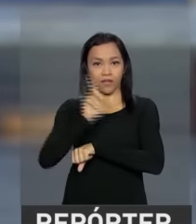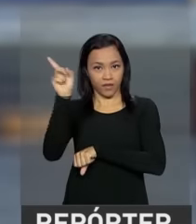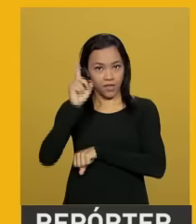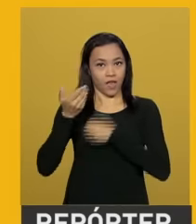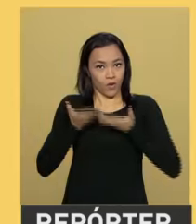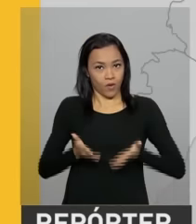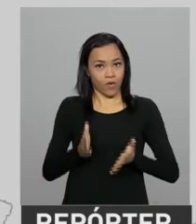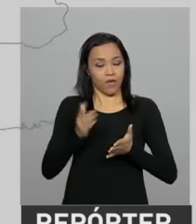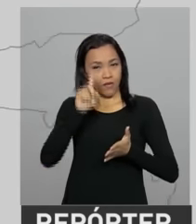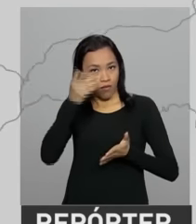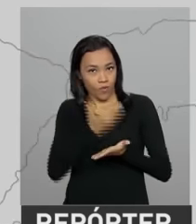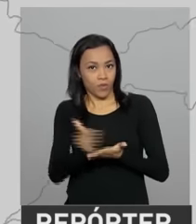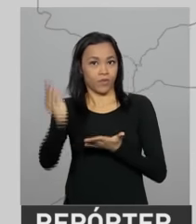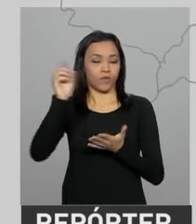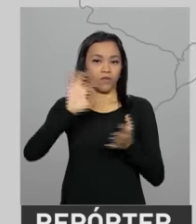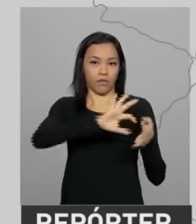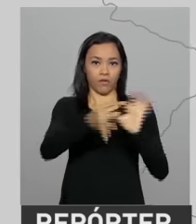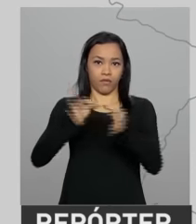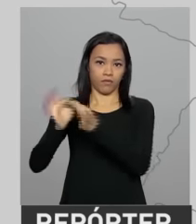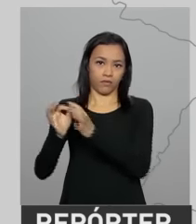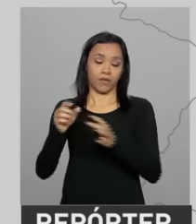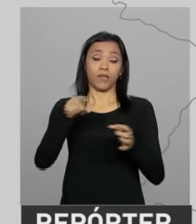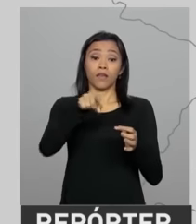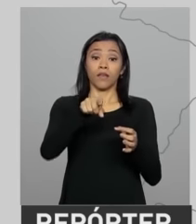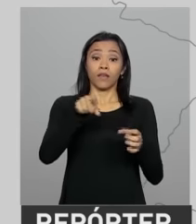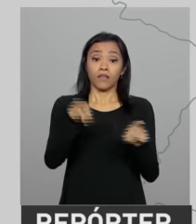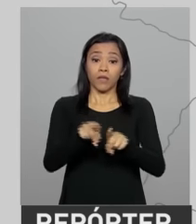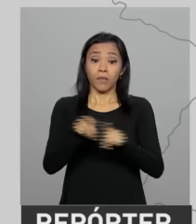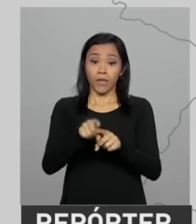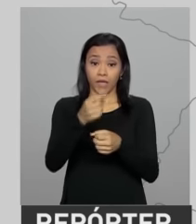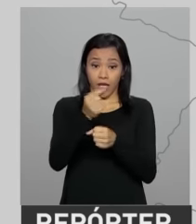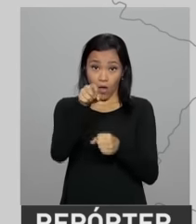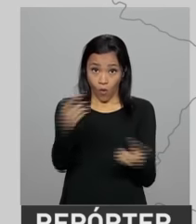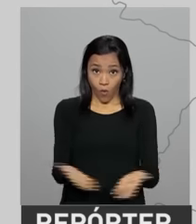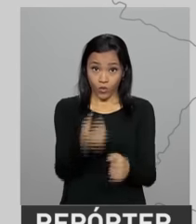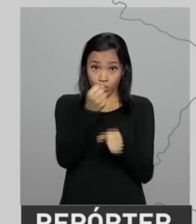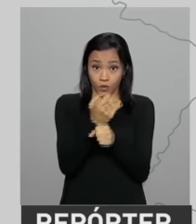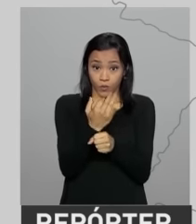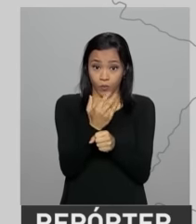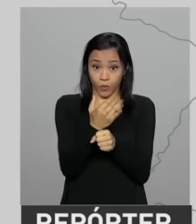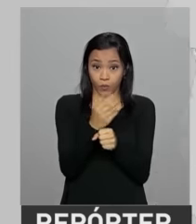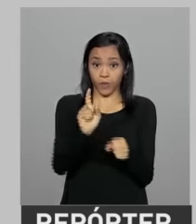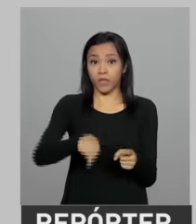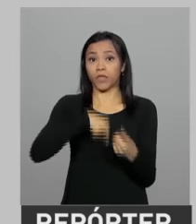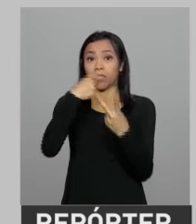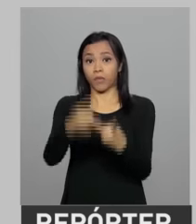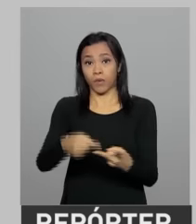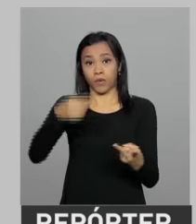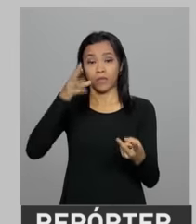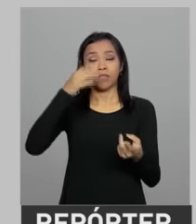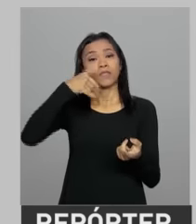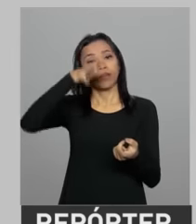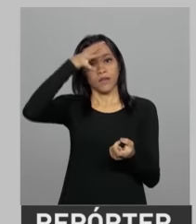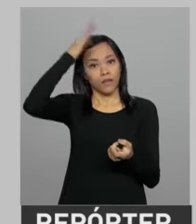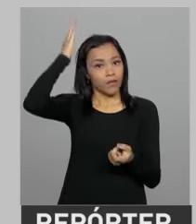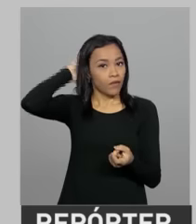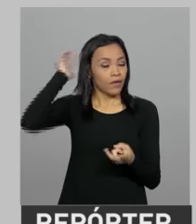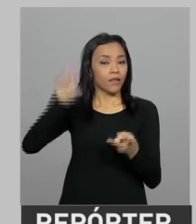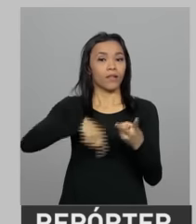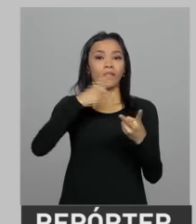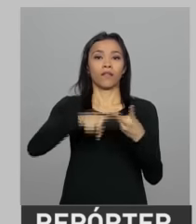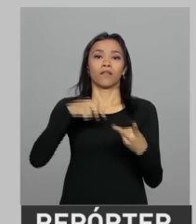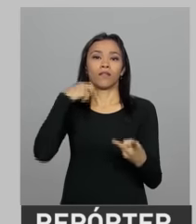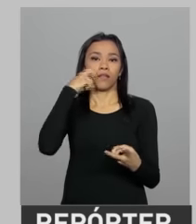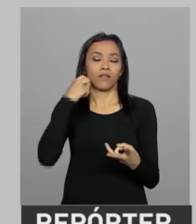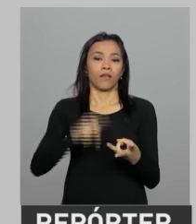internacional a partir do dia primo de Setembro a tocha estará em Brasília depois passa por Belém Natal São Paulo